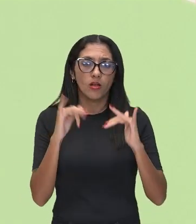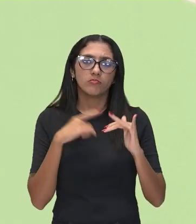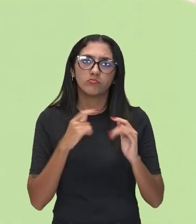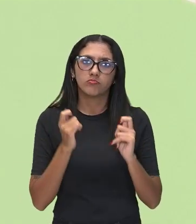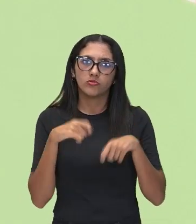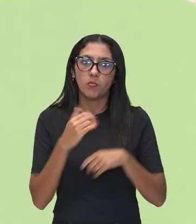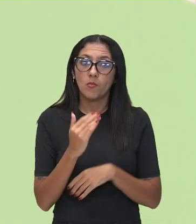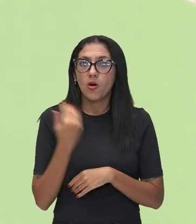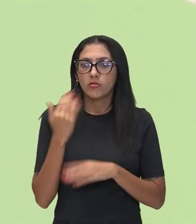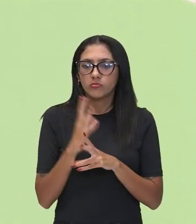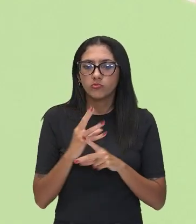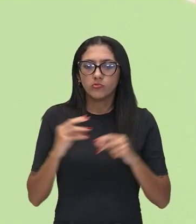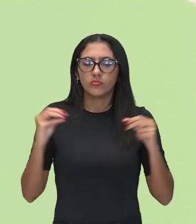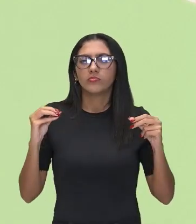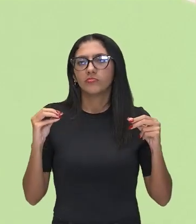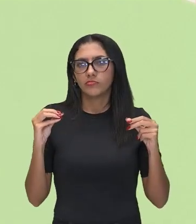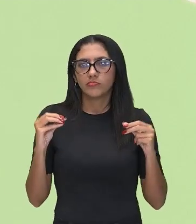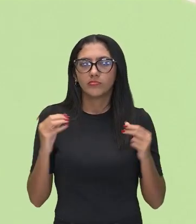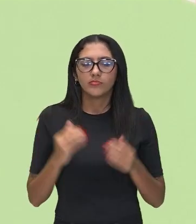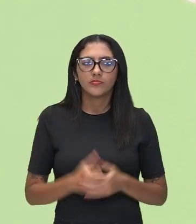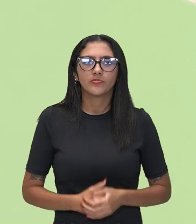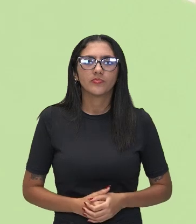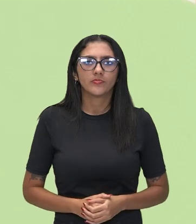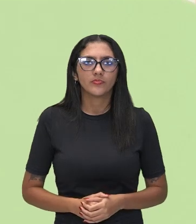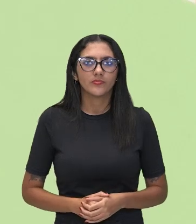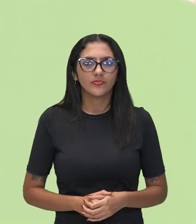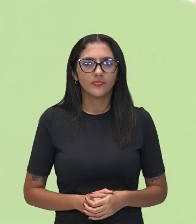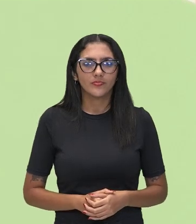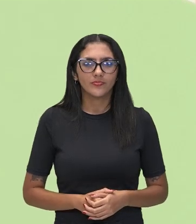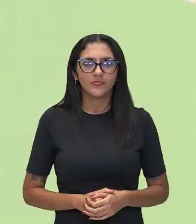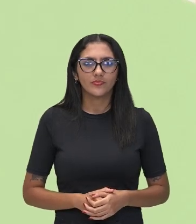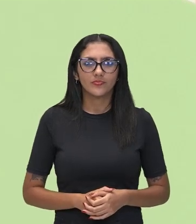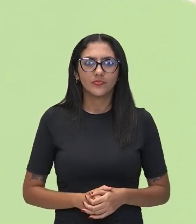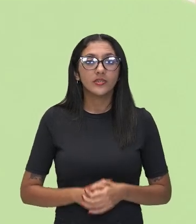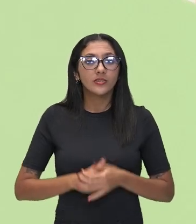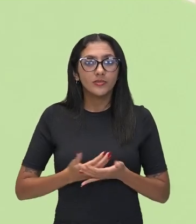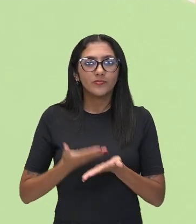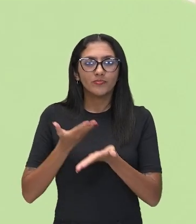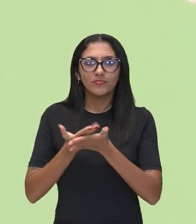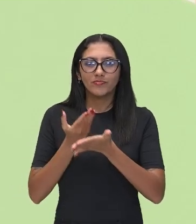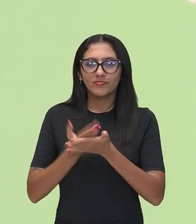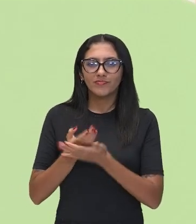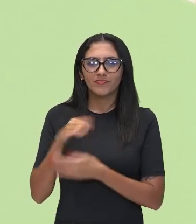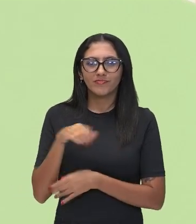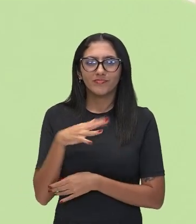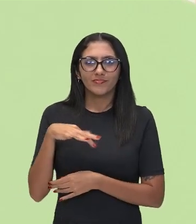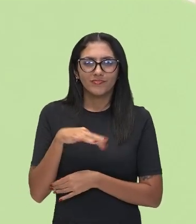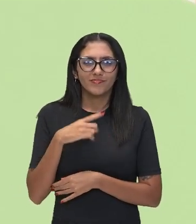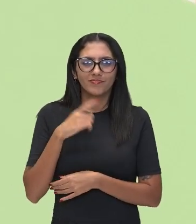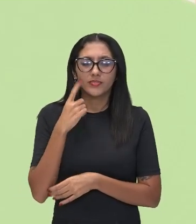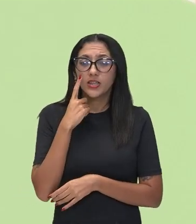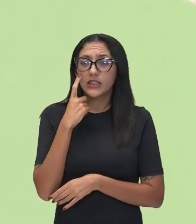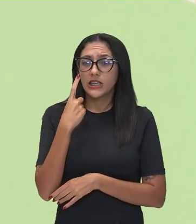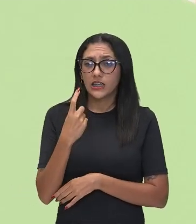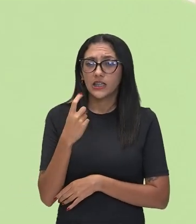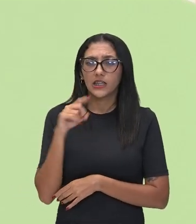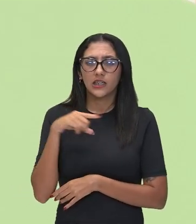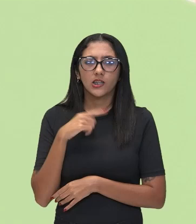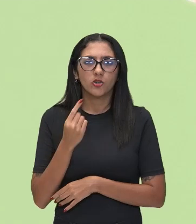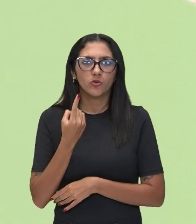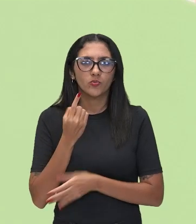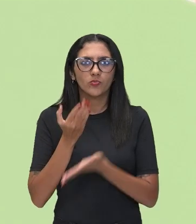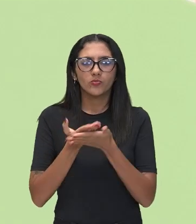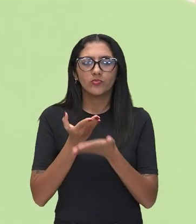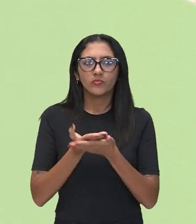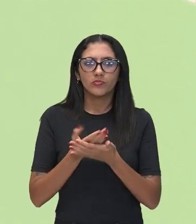e, inclusive, se extinguir. E aí, ao estudar a seleção natural, nós temos um caso muito interessante aí, que nós vamos